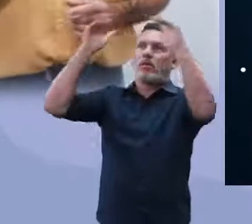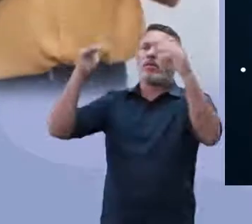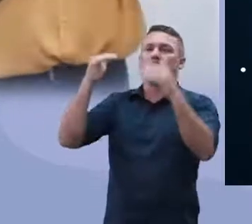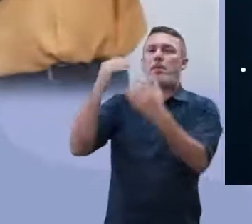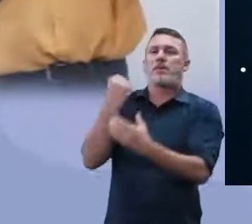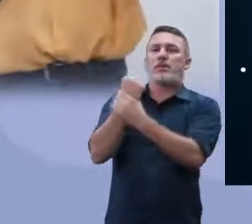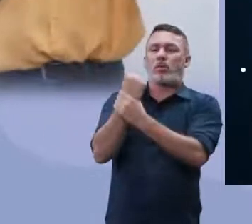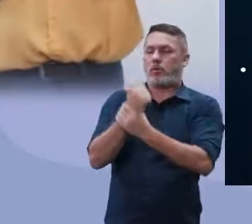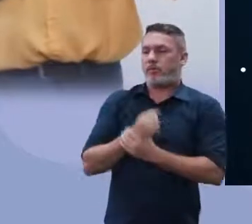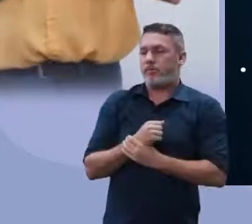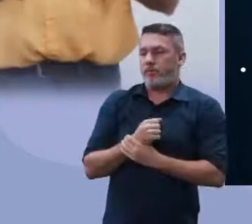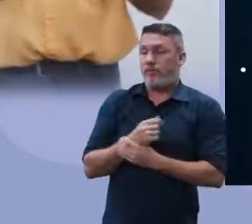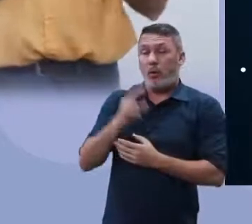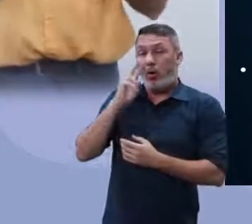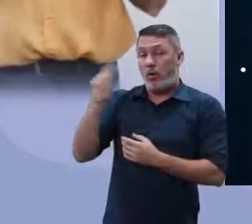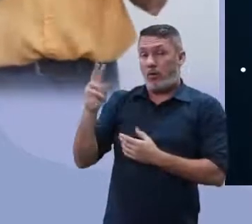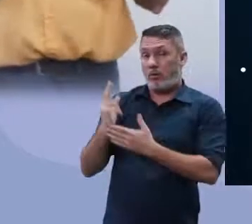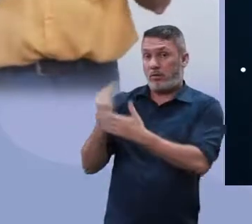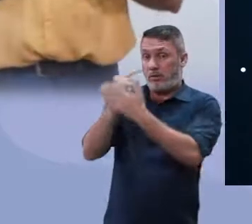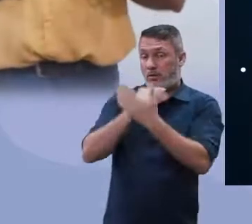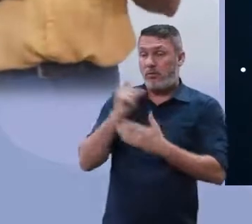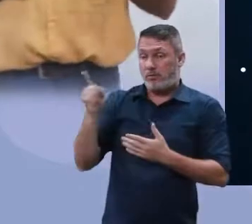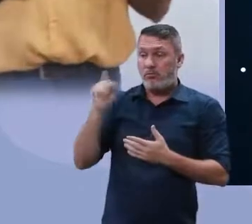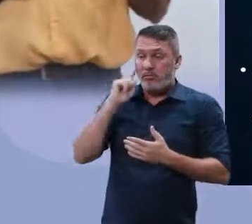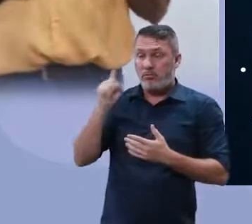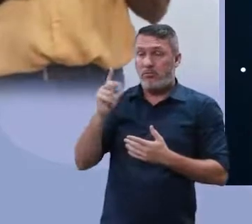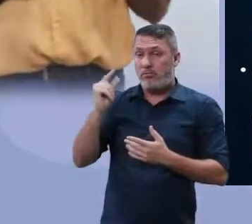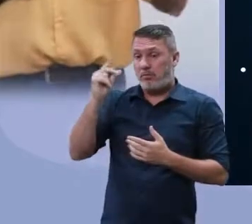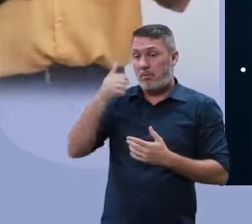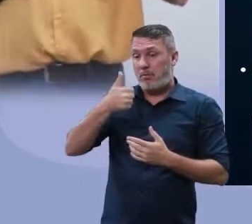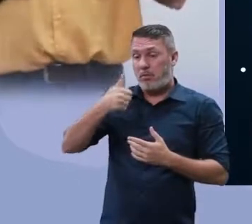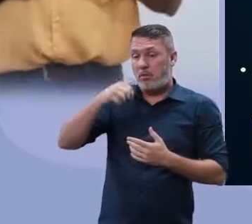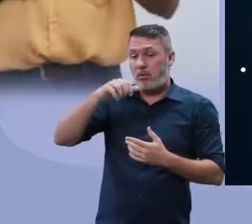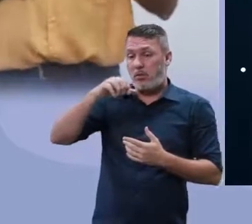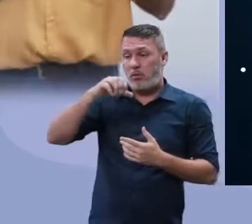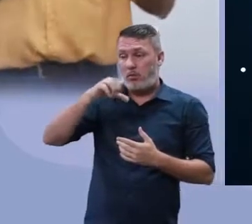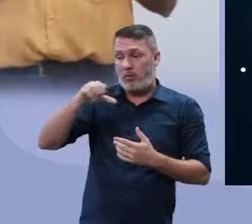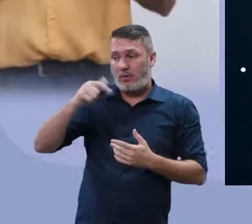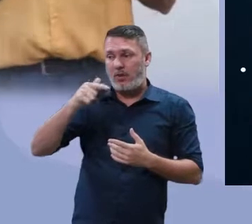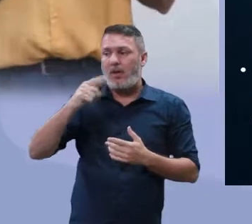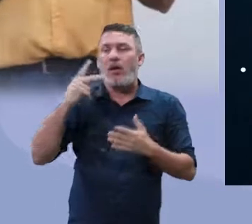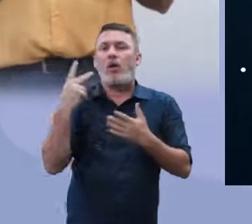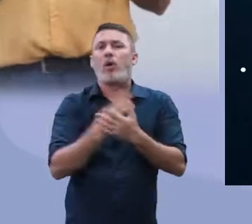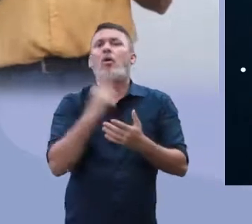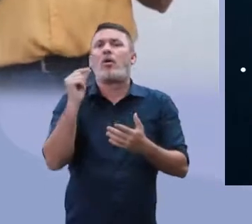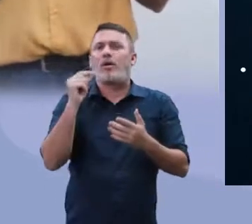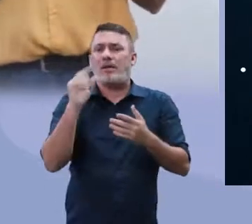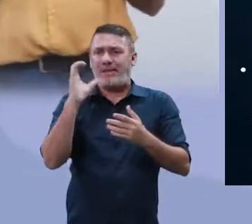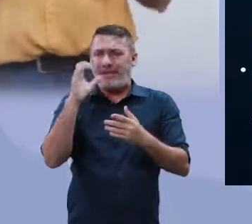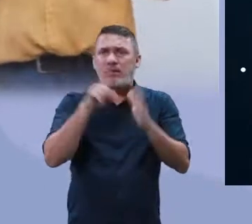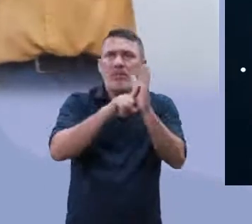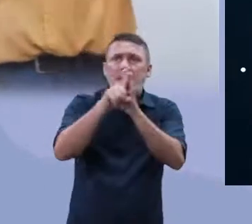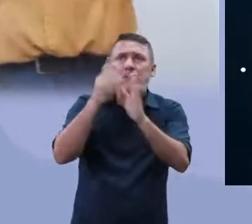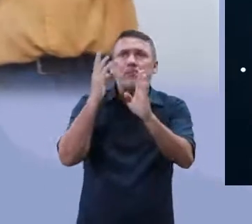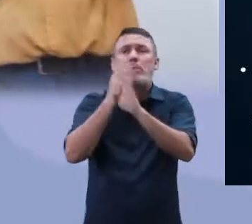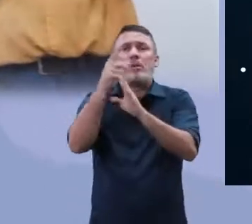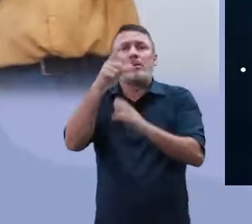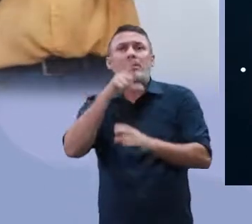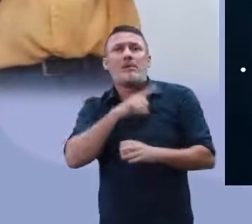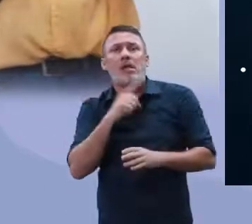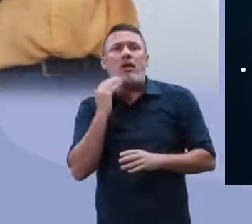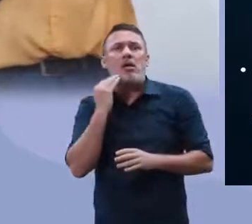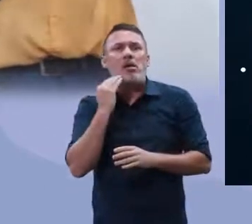aqui do lado, nós vamos entender que no ano de 1997 os cientistas perceberam que essa camada de ozônio apresentava